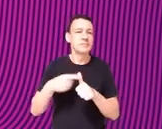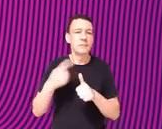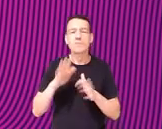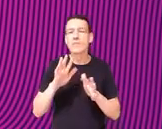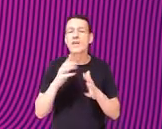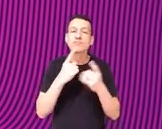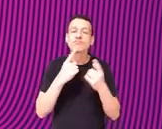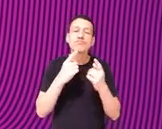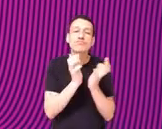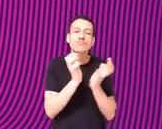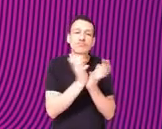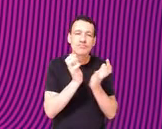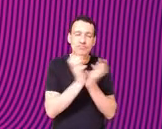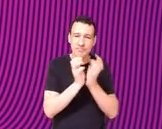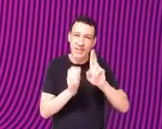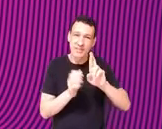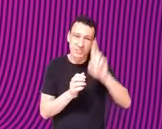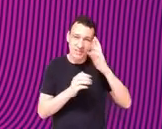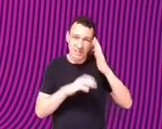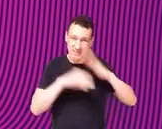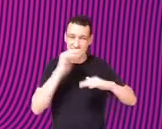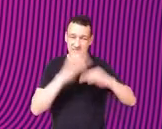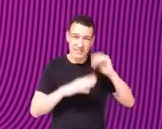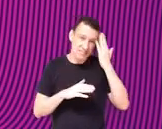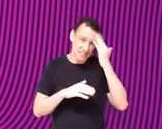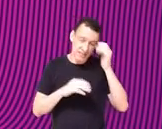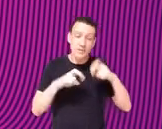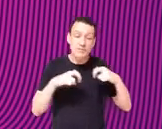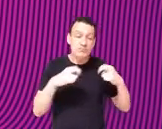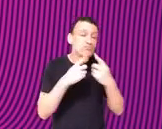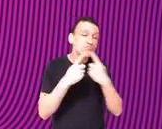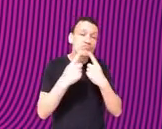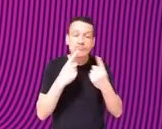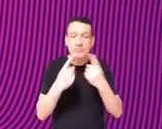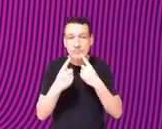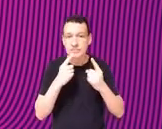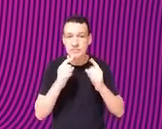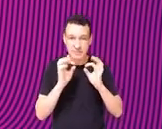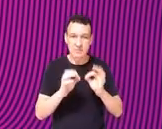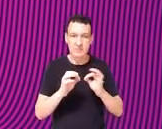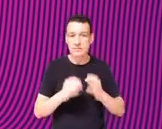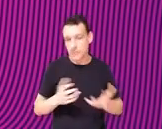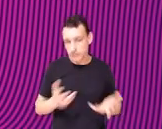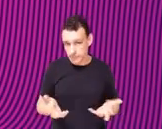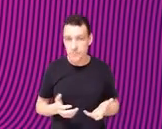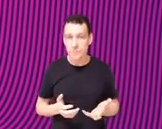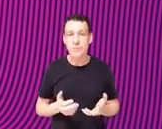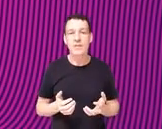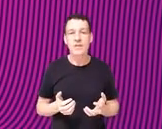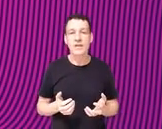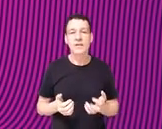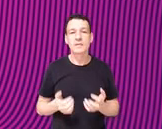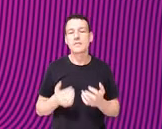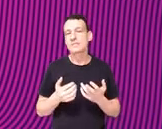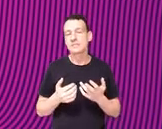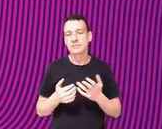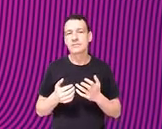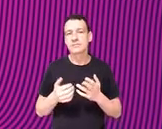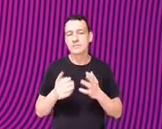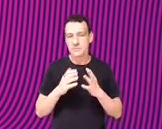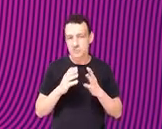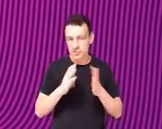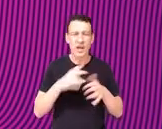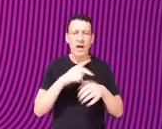nível nacional, através de mesas de roundtables, de mesas redondas que são organizadas e têm sido organizadas em vários